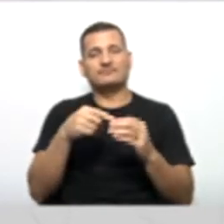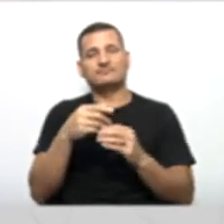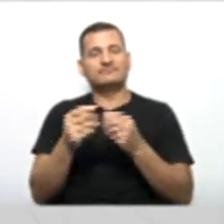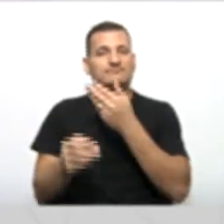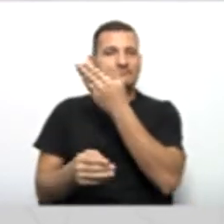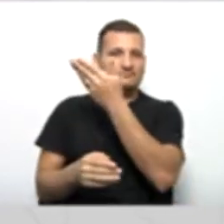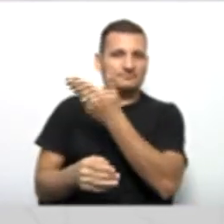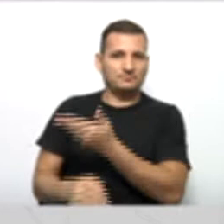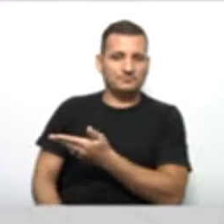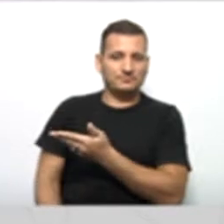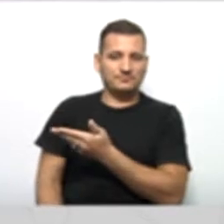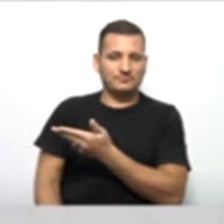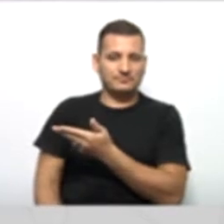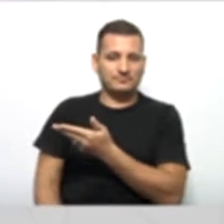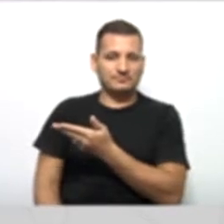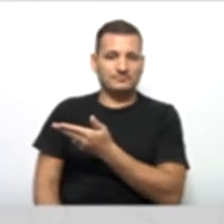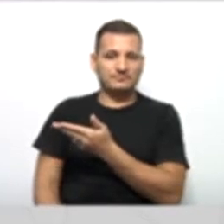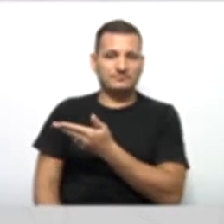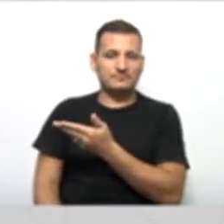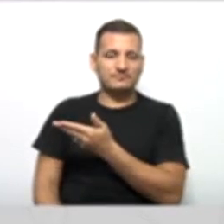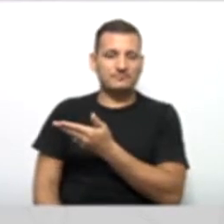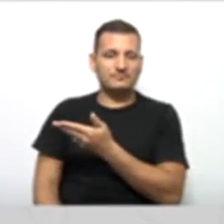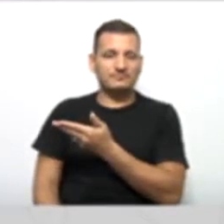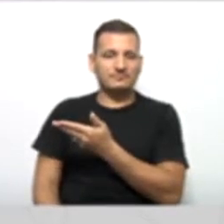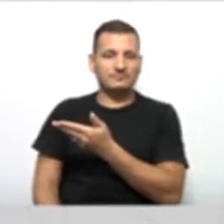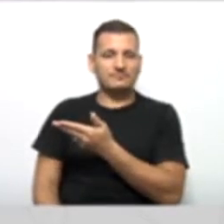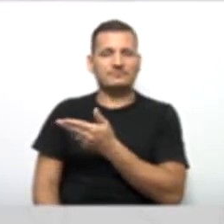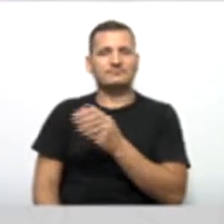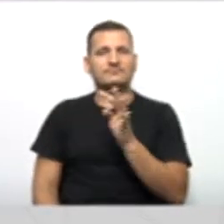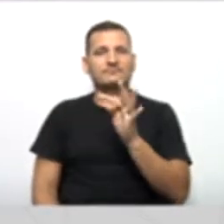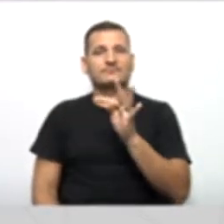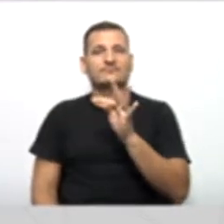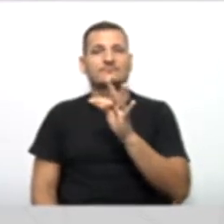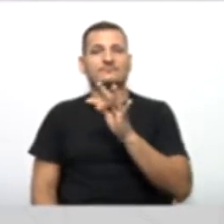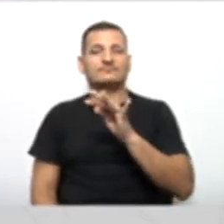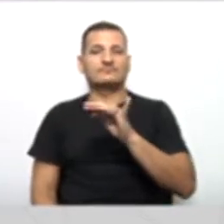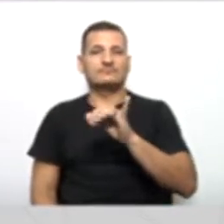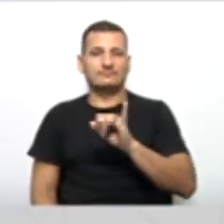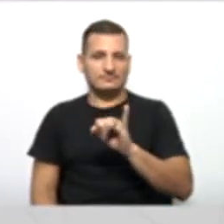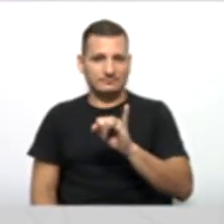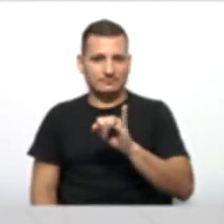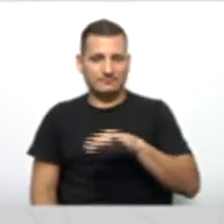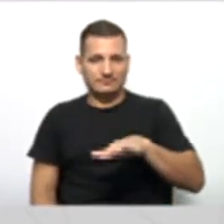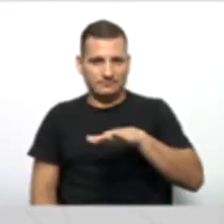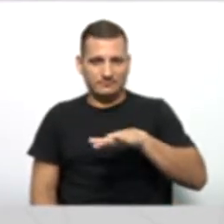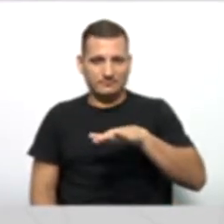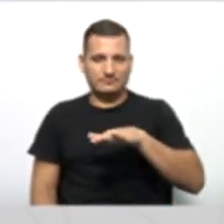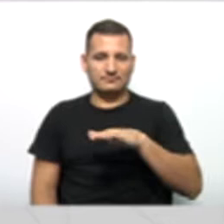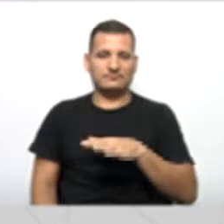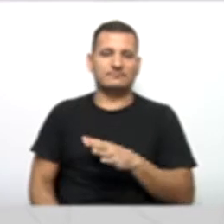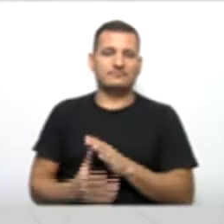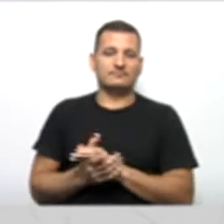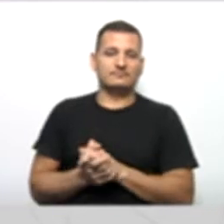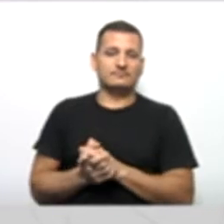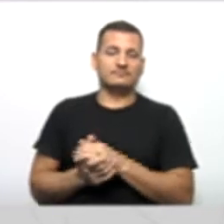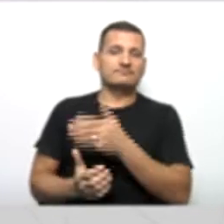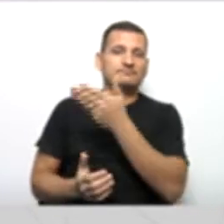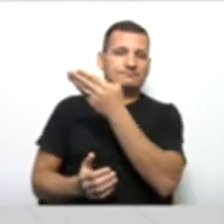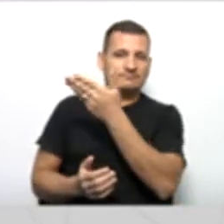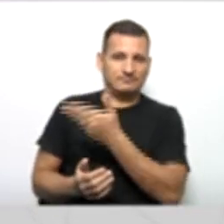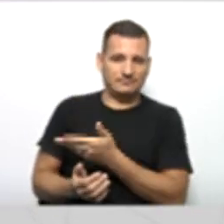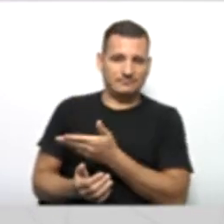ele geralmente representado em t i é na tecnologia da informação com esse formato